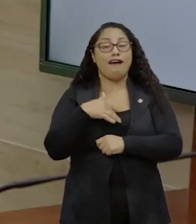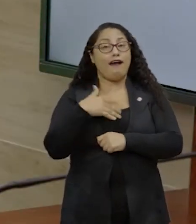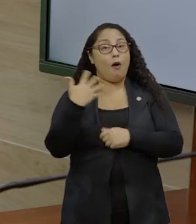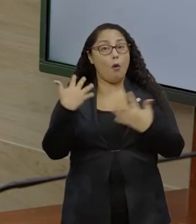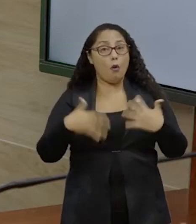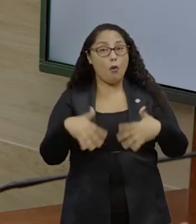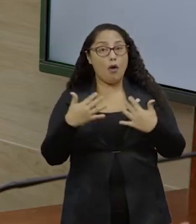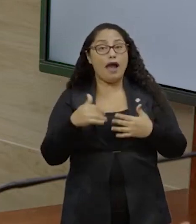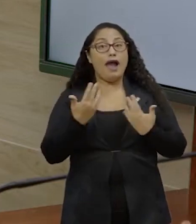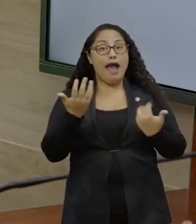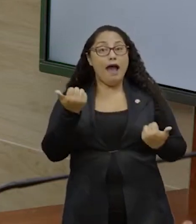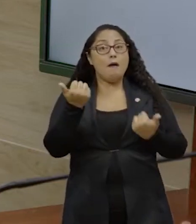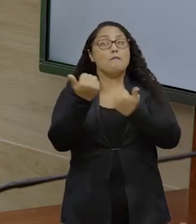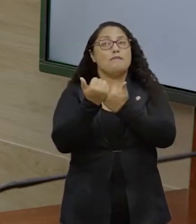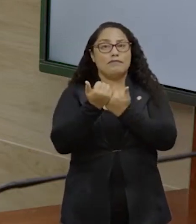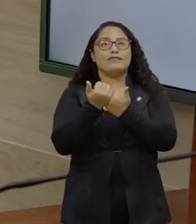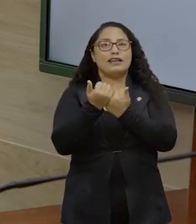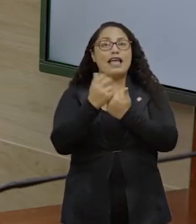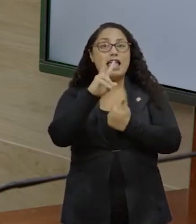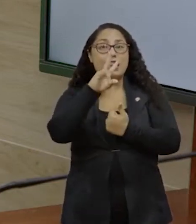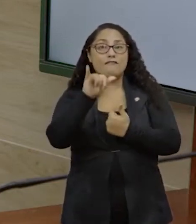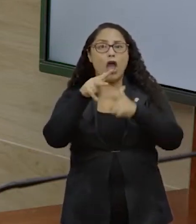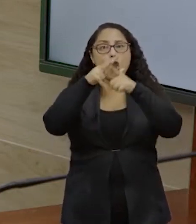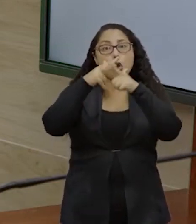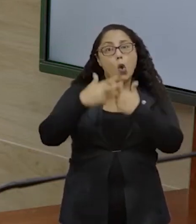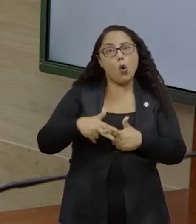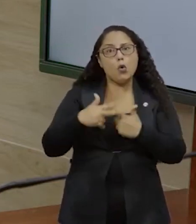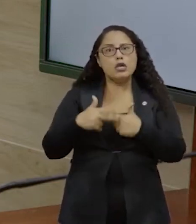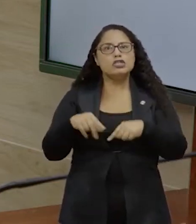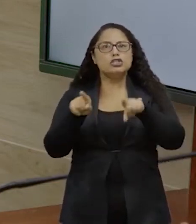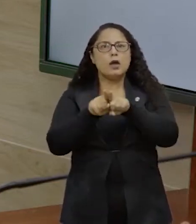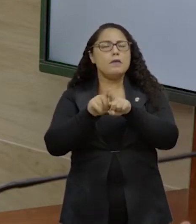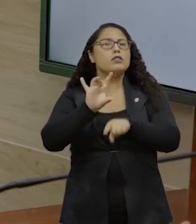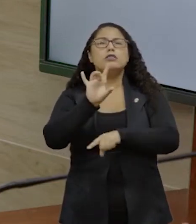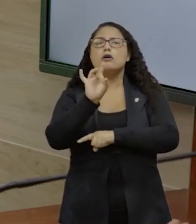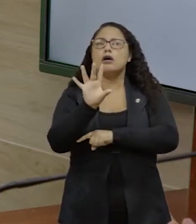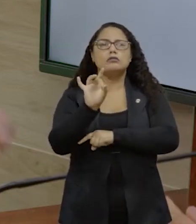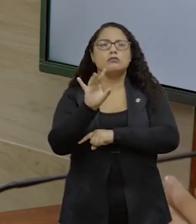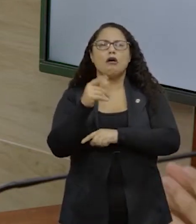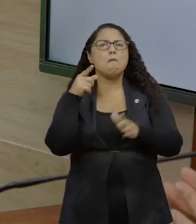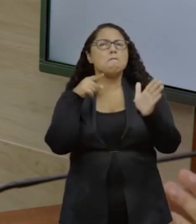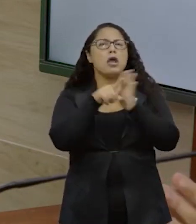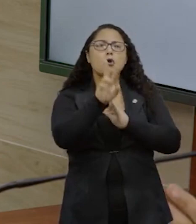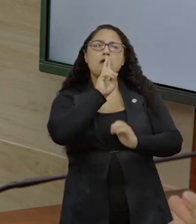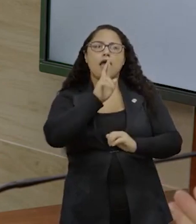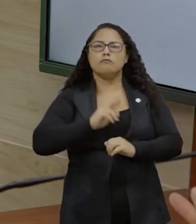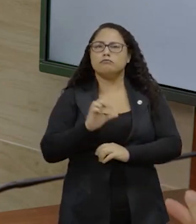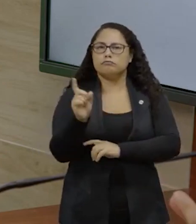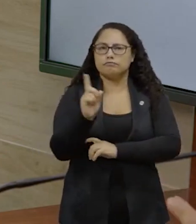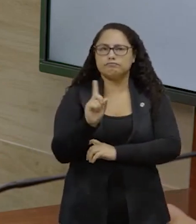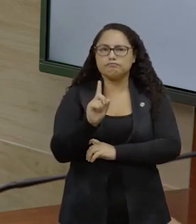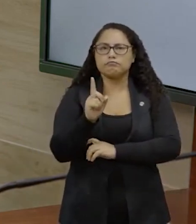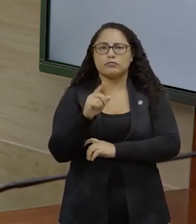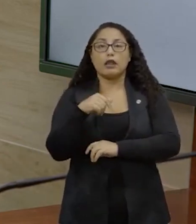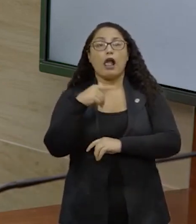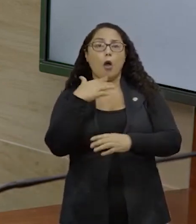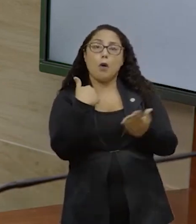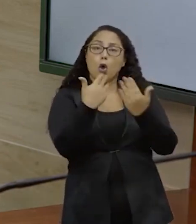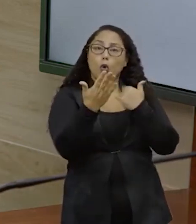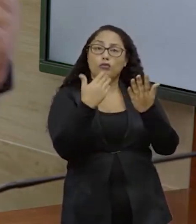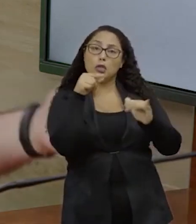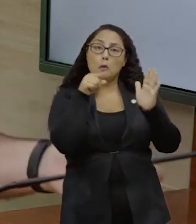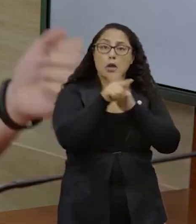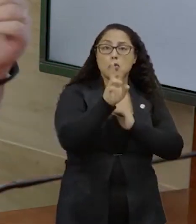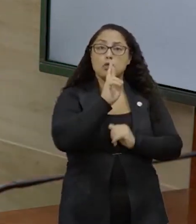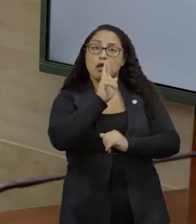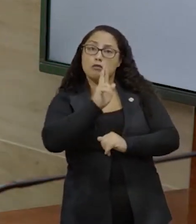só. Graças a esse suporte também, né? Porque ele vai se corrigindo. Não é só eu pergunto, ele responde. É uma conversa, eu